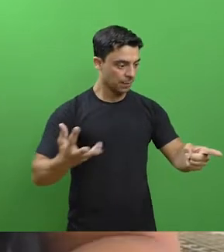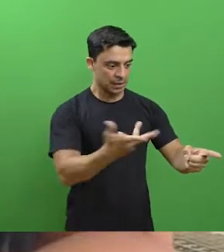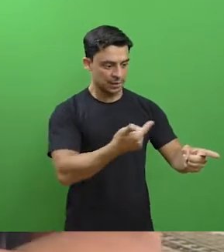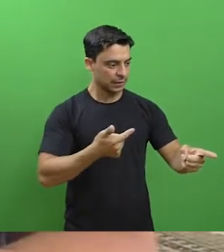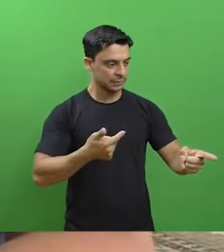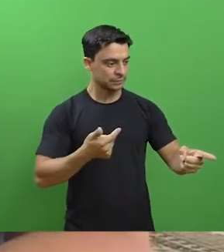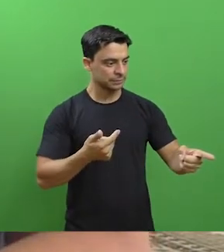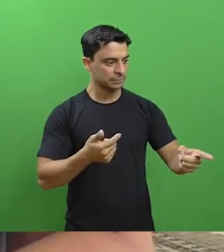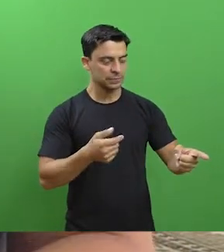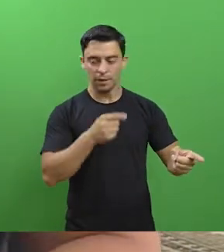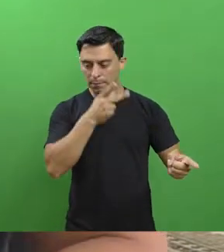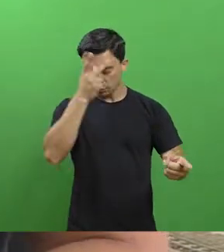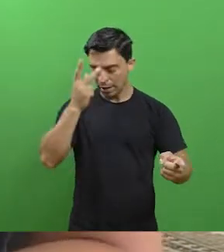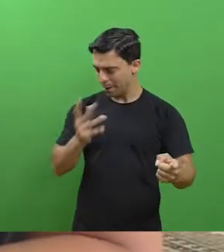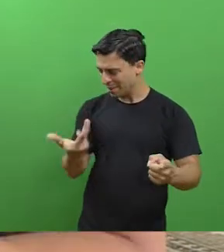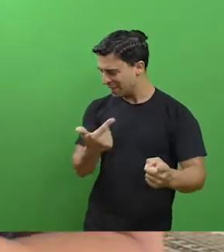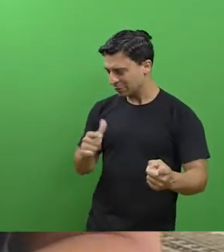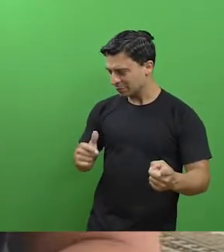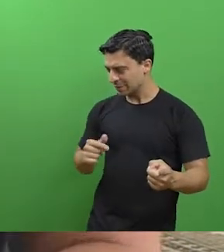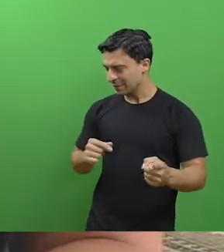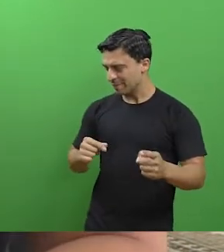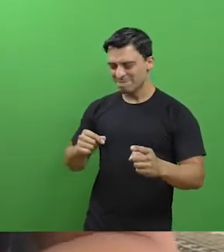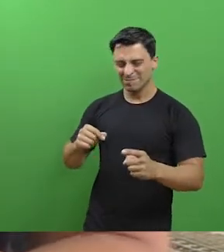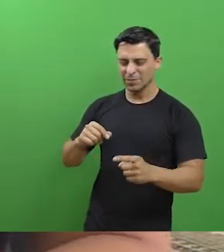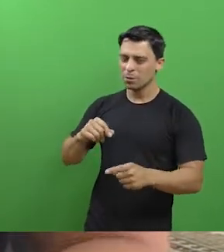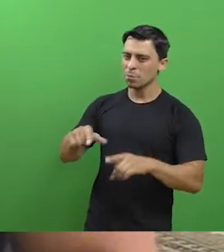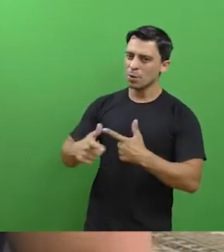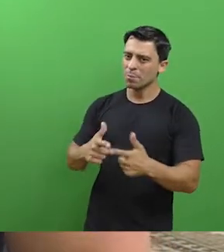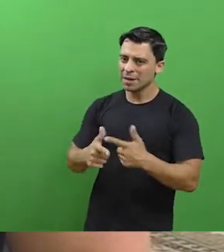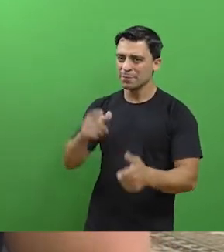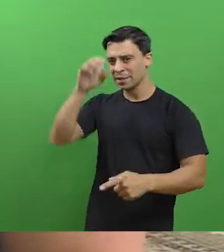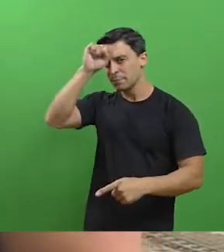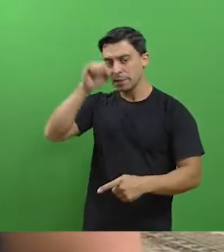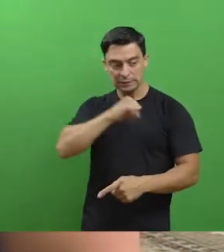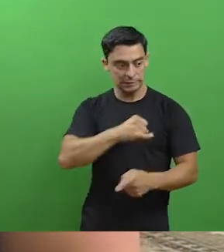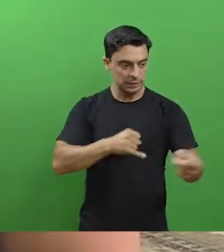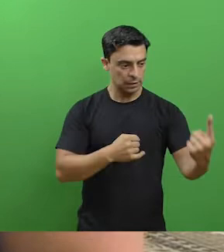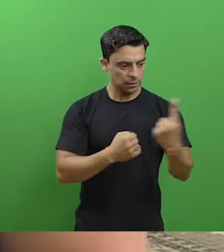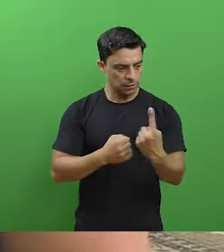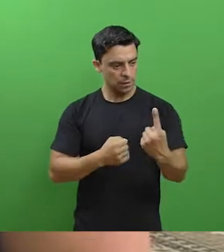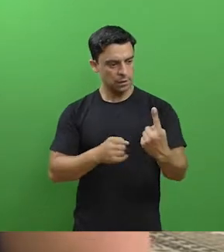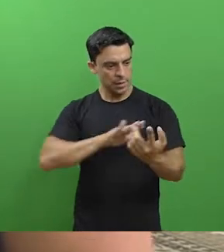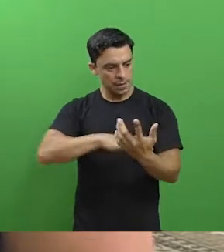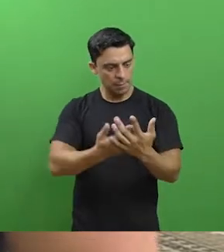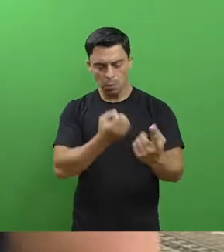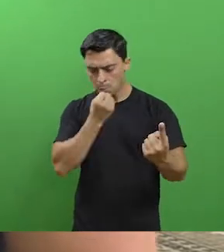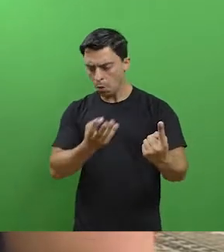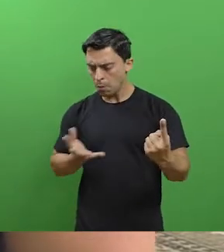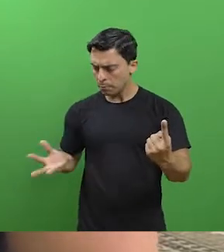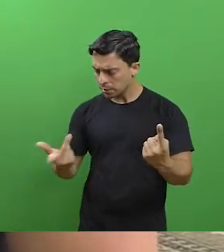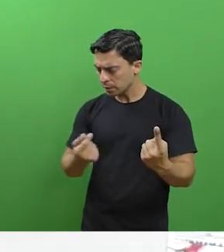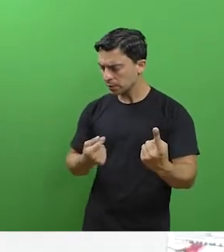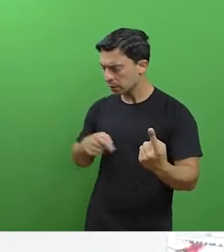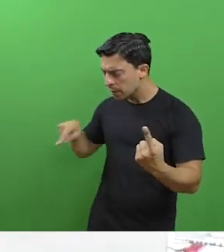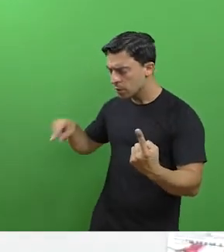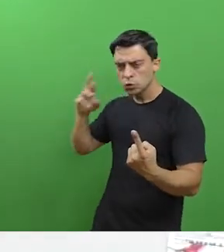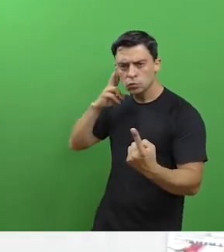aprendizado. Se tiver um profissional bom que saiba a língua de sinais, consiga se comunicar com o surdo, ele aprende com facilidade, como um